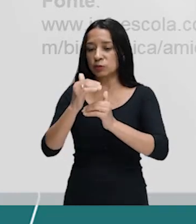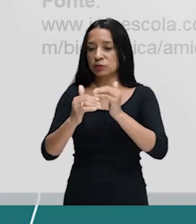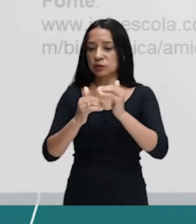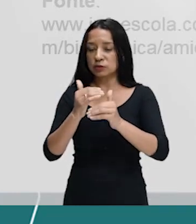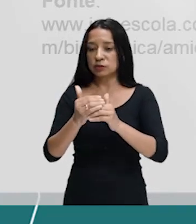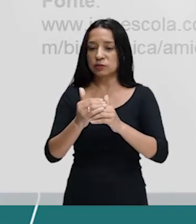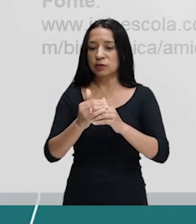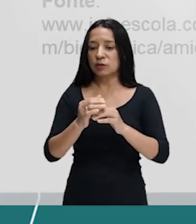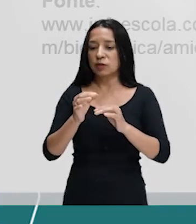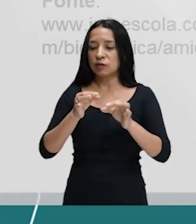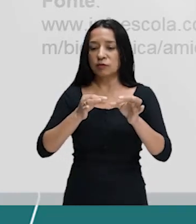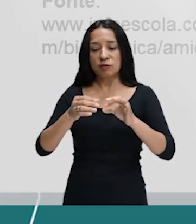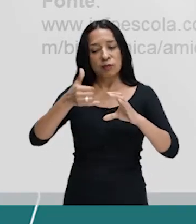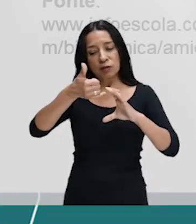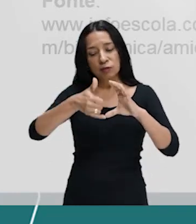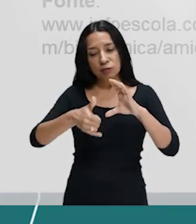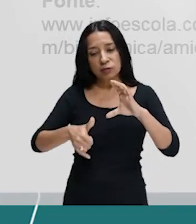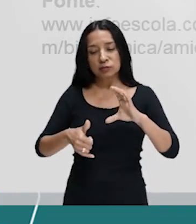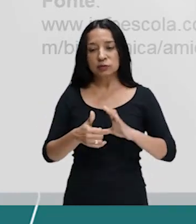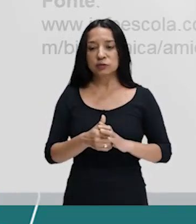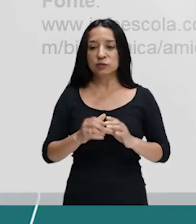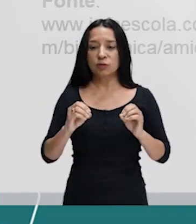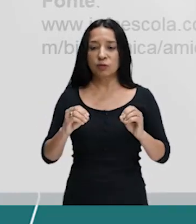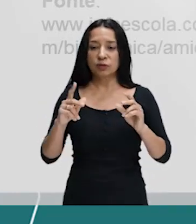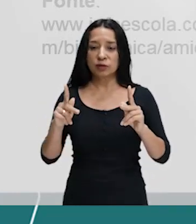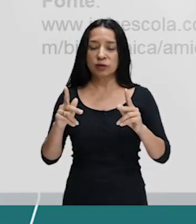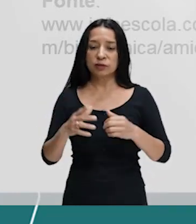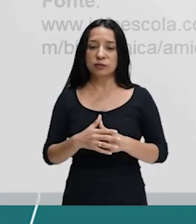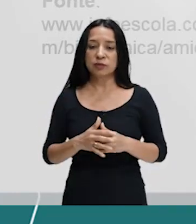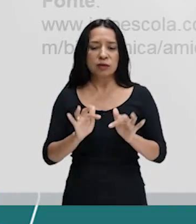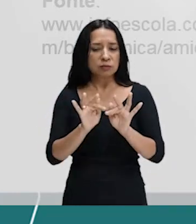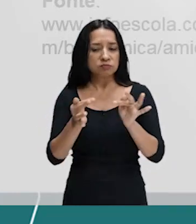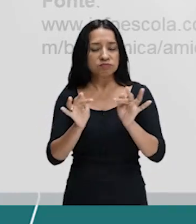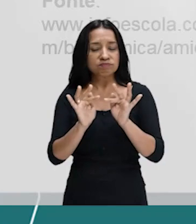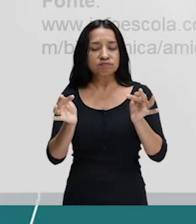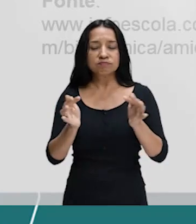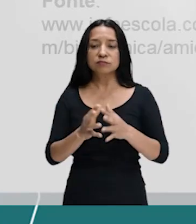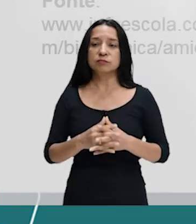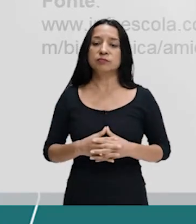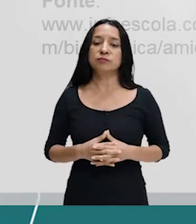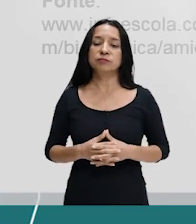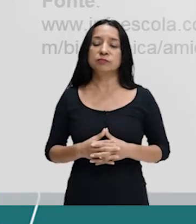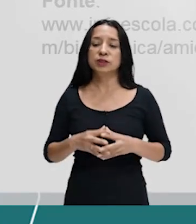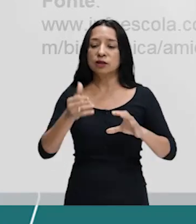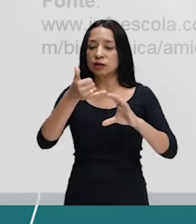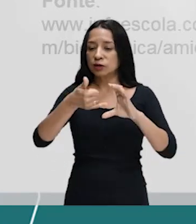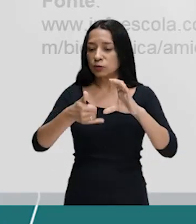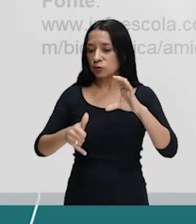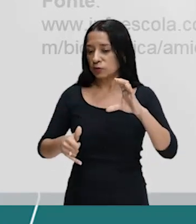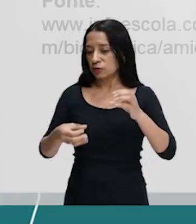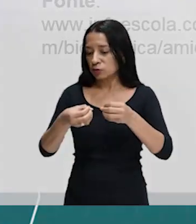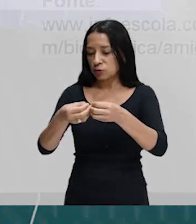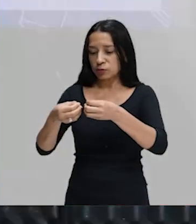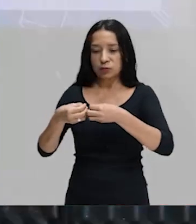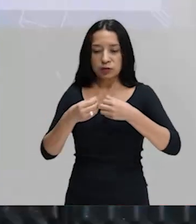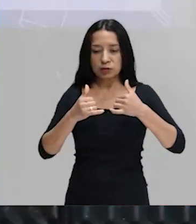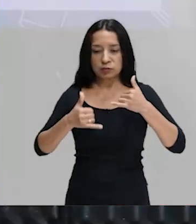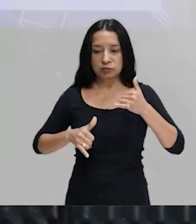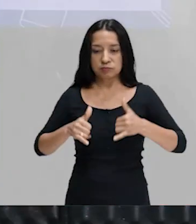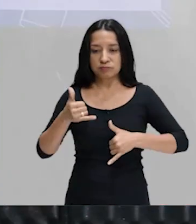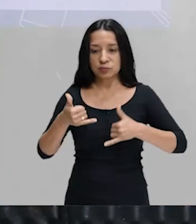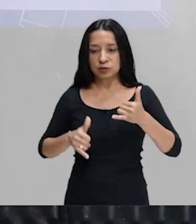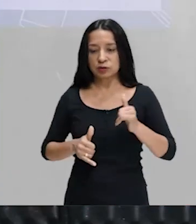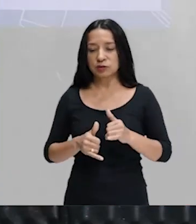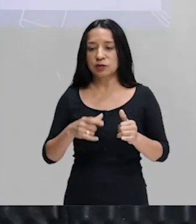formar o carboidrato, ok? Então, é muito simples. Carboidratos são moléculas energéticas